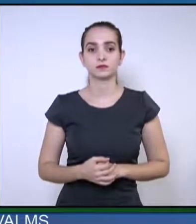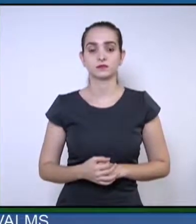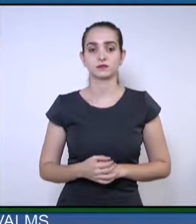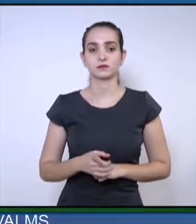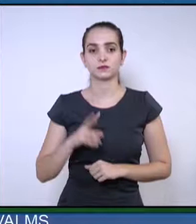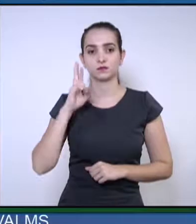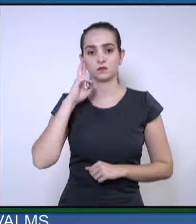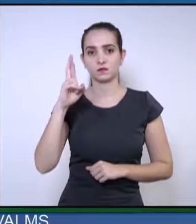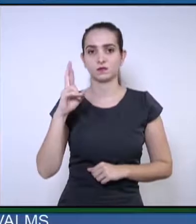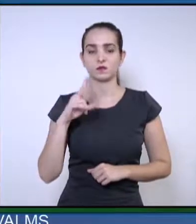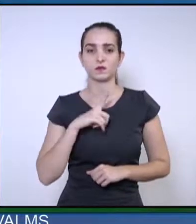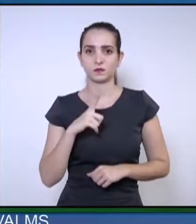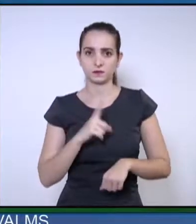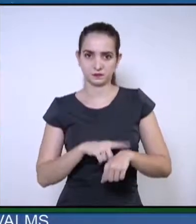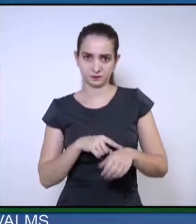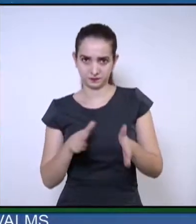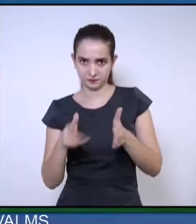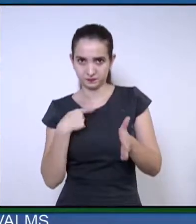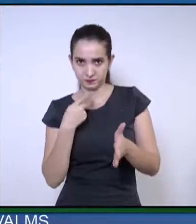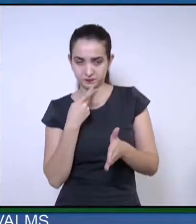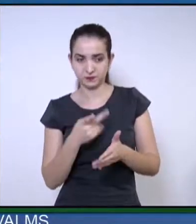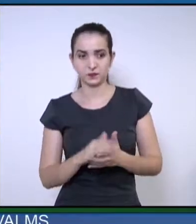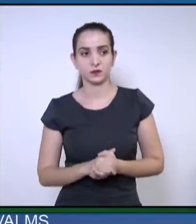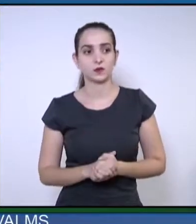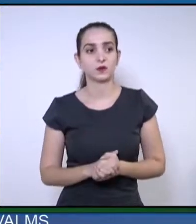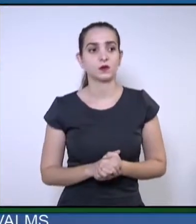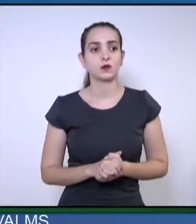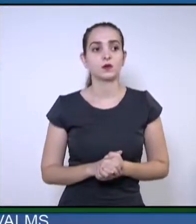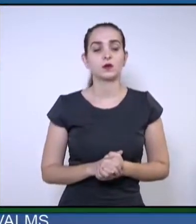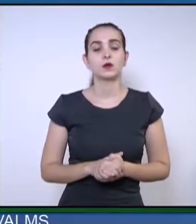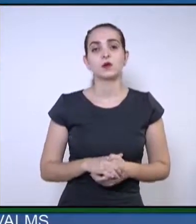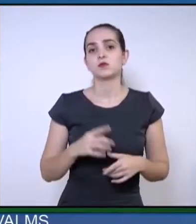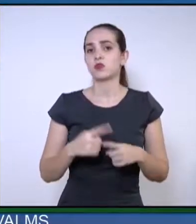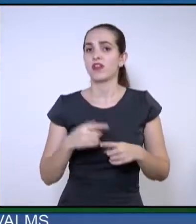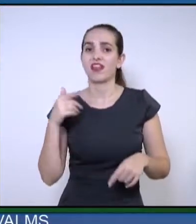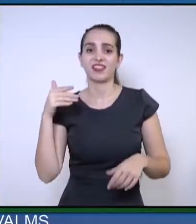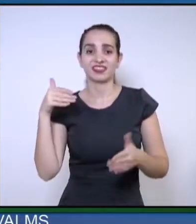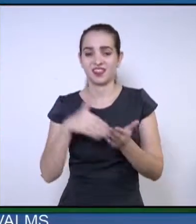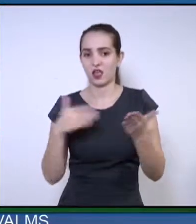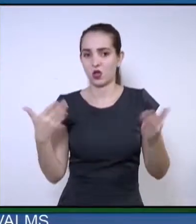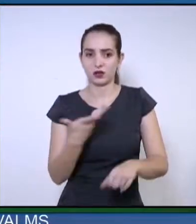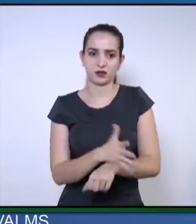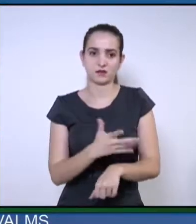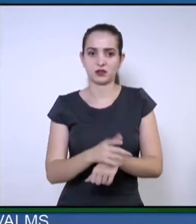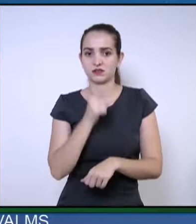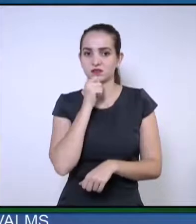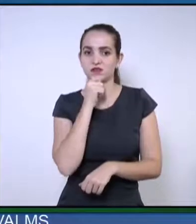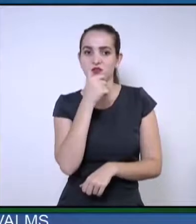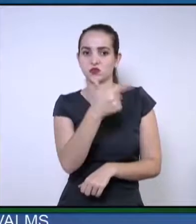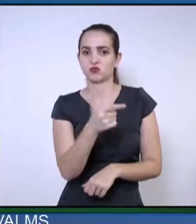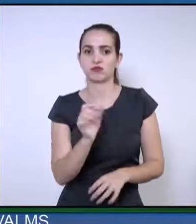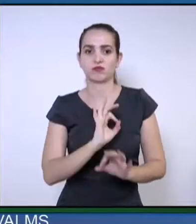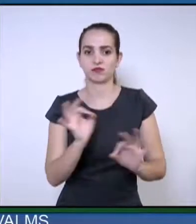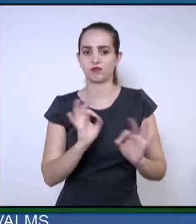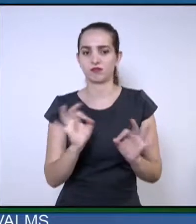Vossa Excelência concede uma os resultados não surtiram ainda. Na prática, não surtiram ainda.